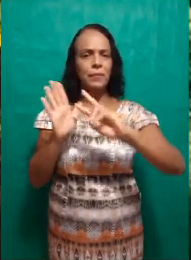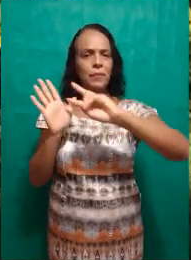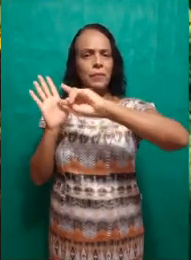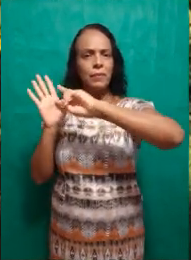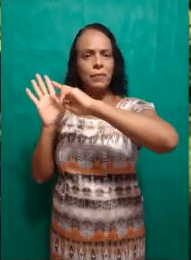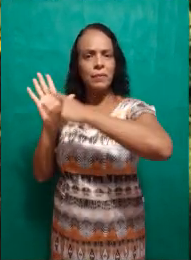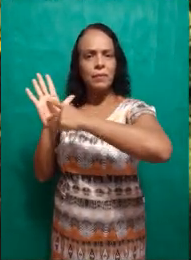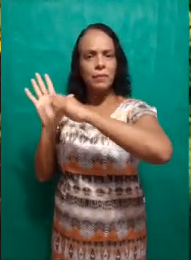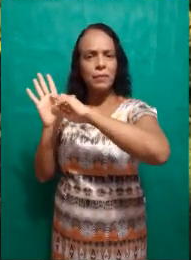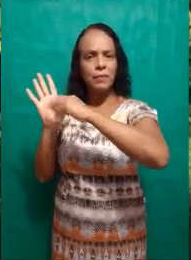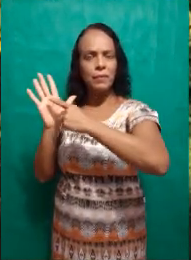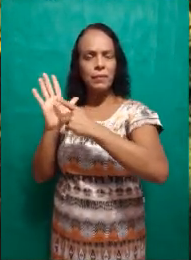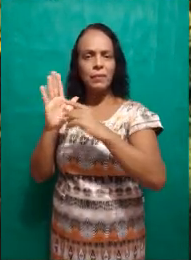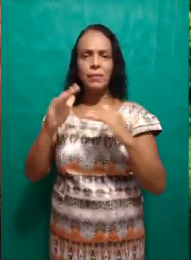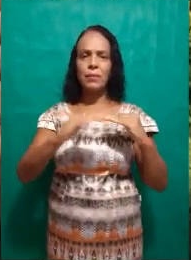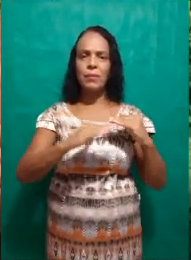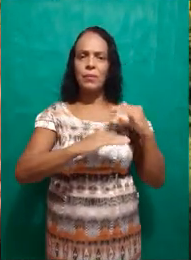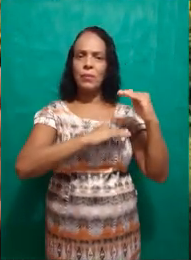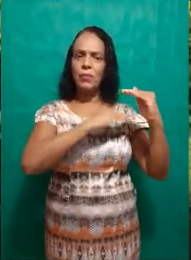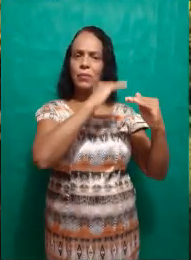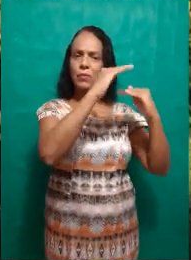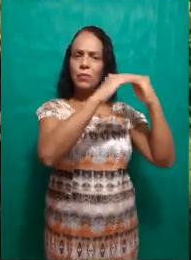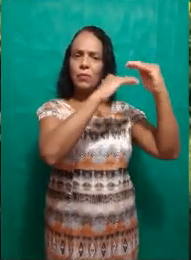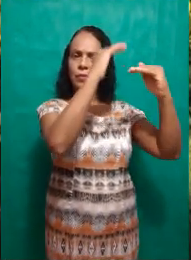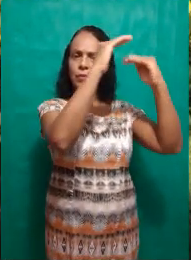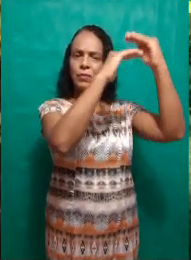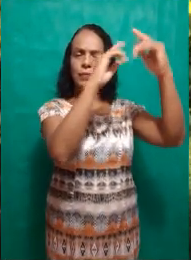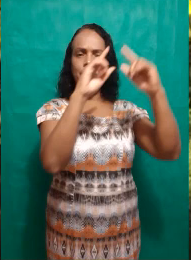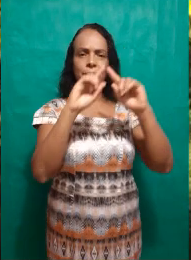esta evolução que